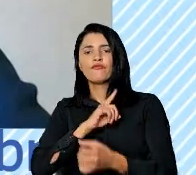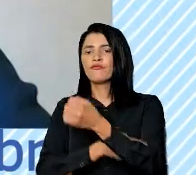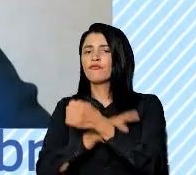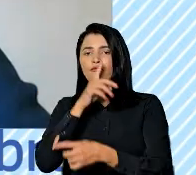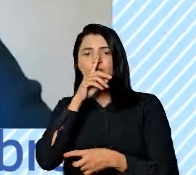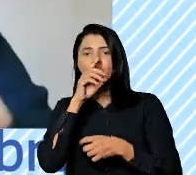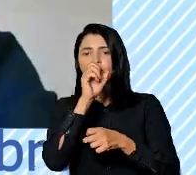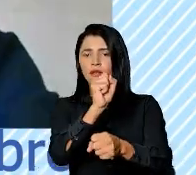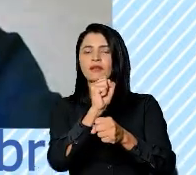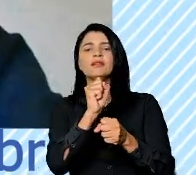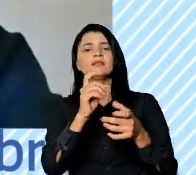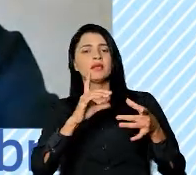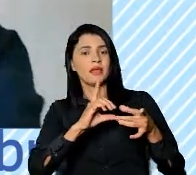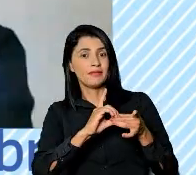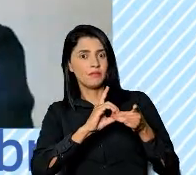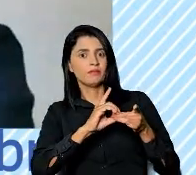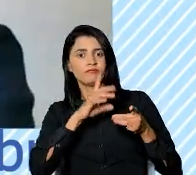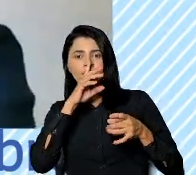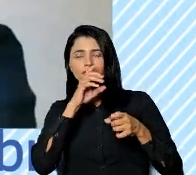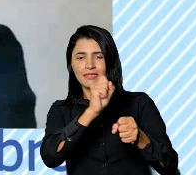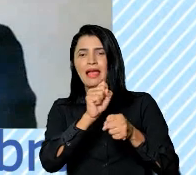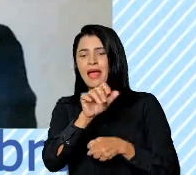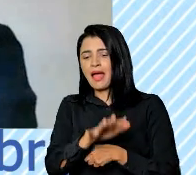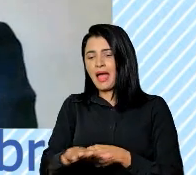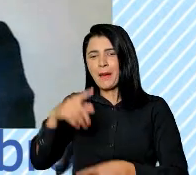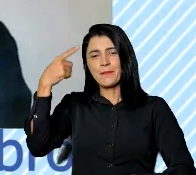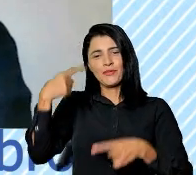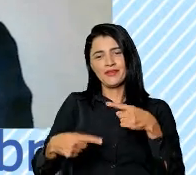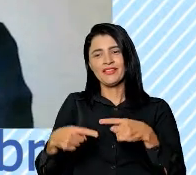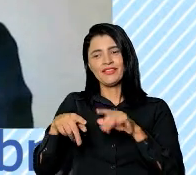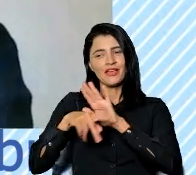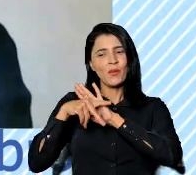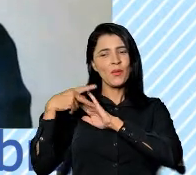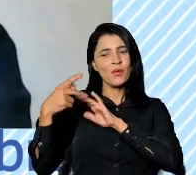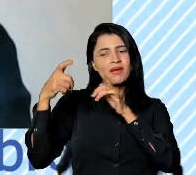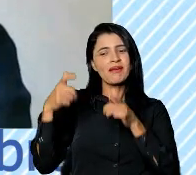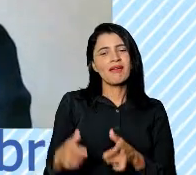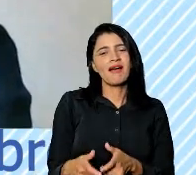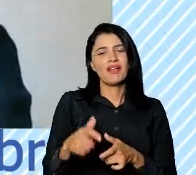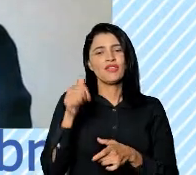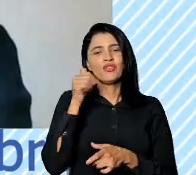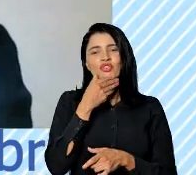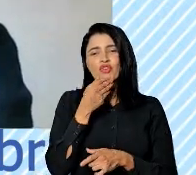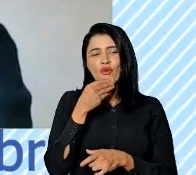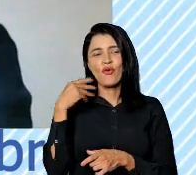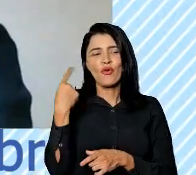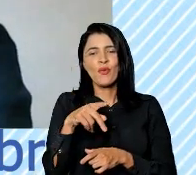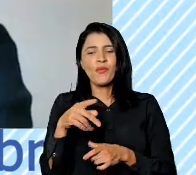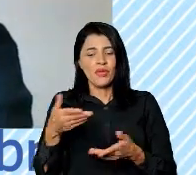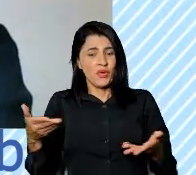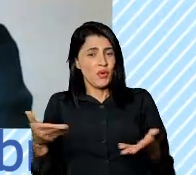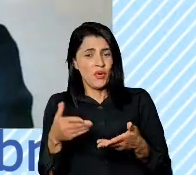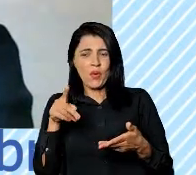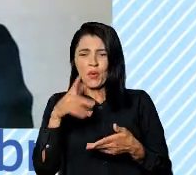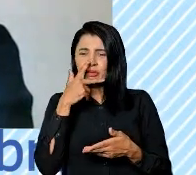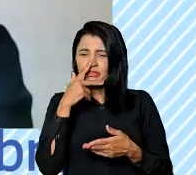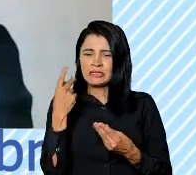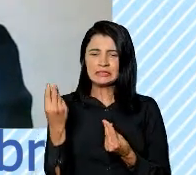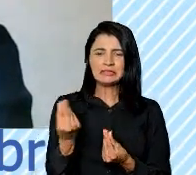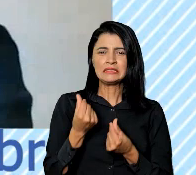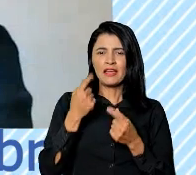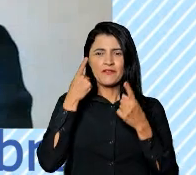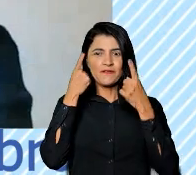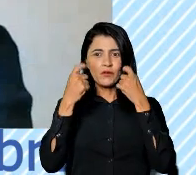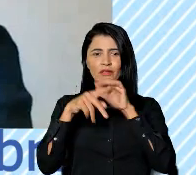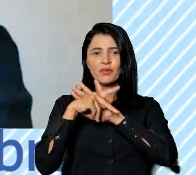pilares da democracia. A política é um lugar muito masculino, é um lugar que ainda hoje é extremamente hostil e violento para